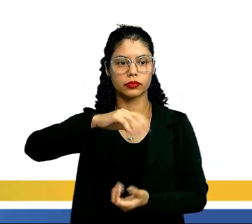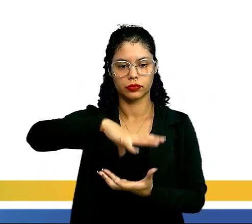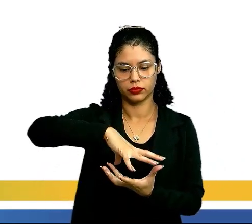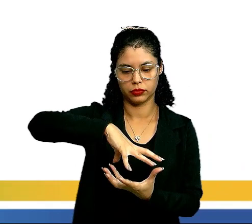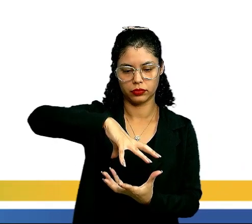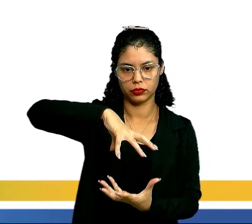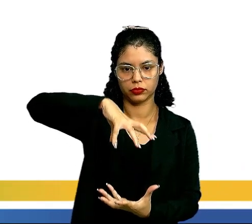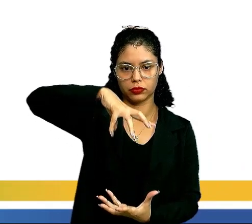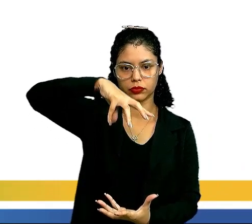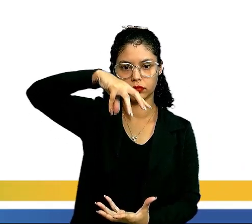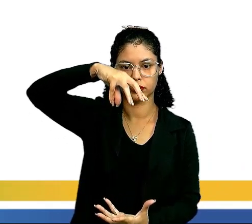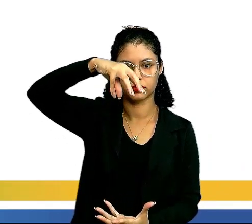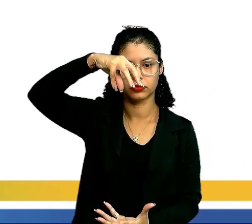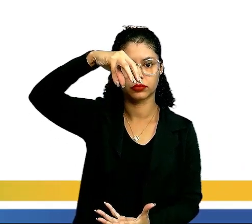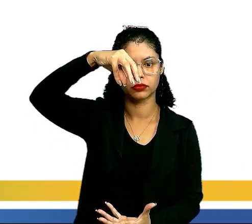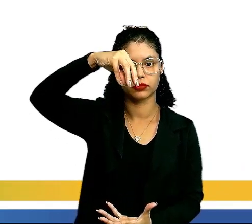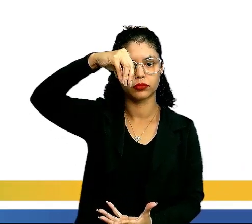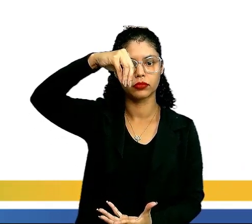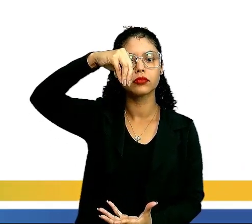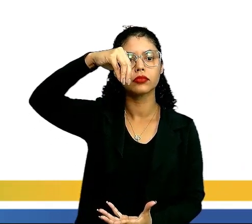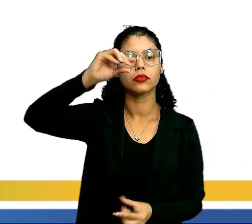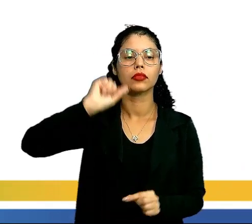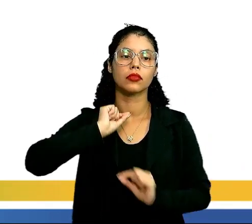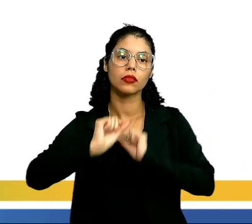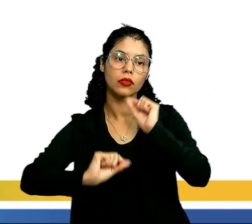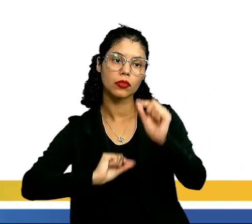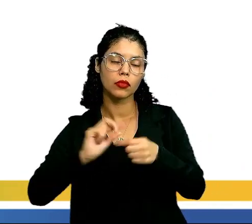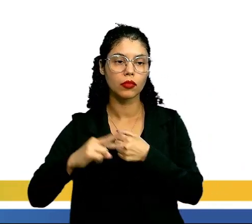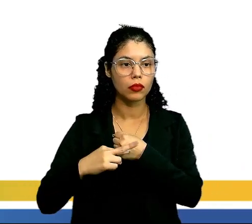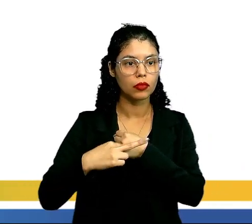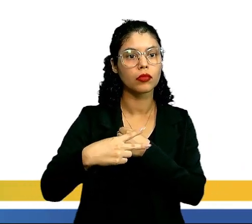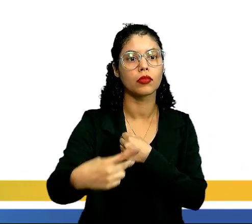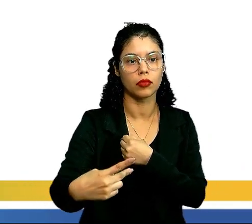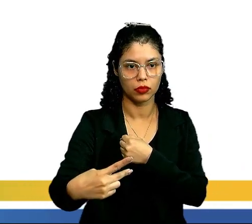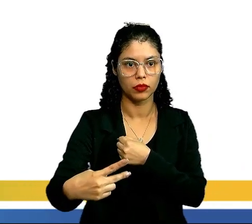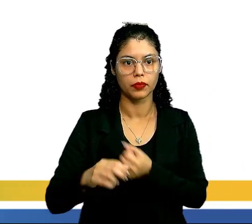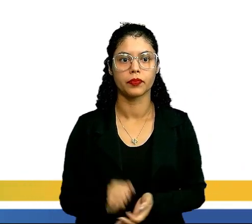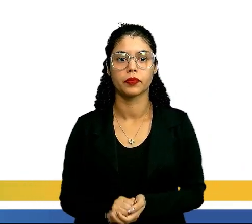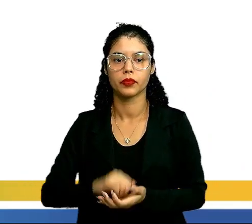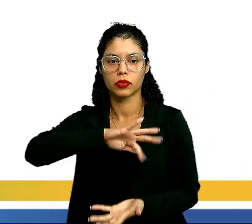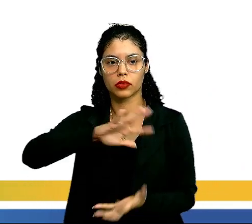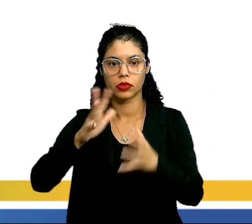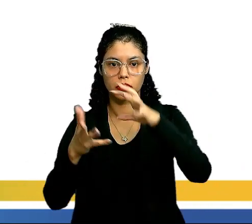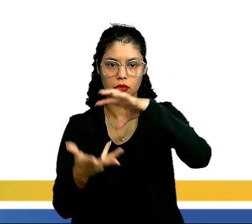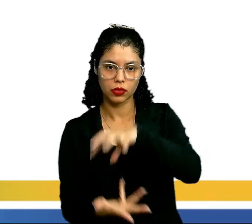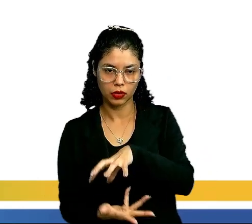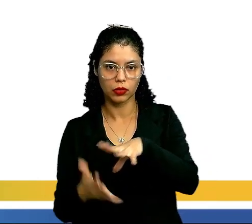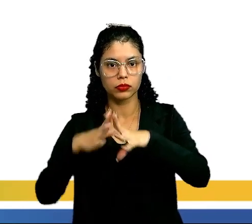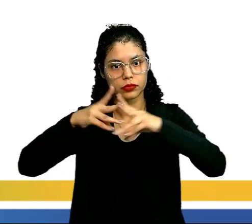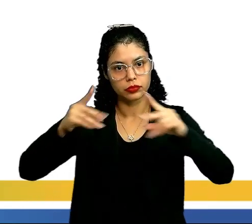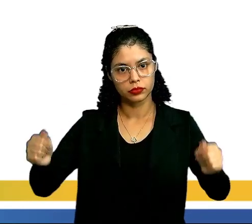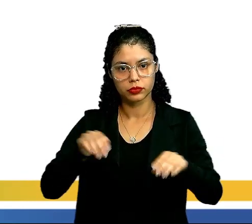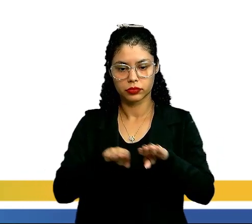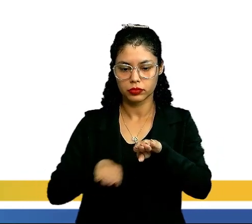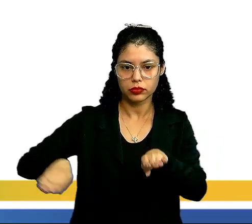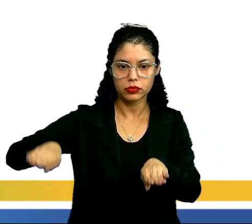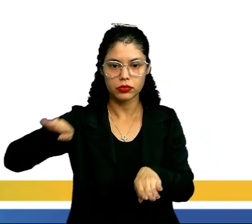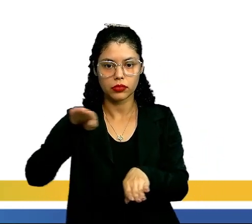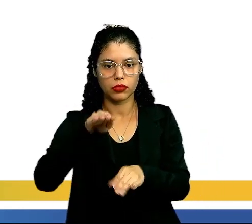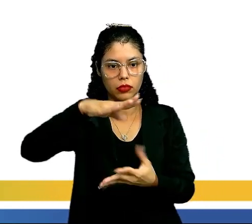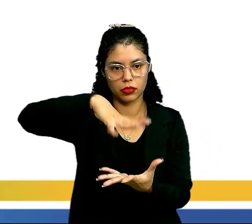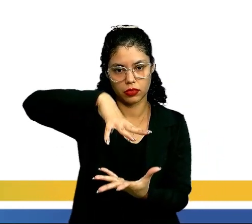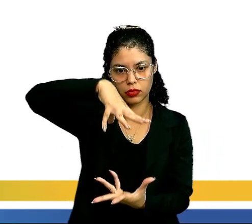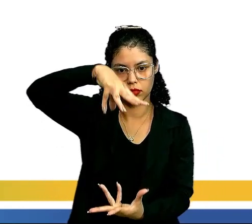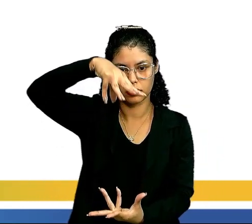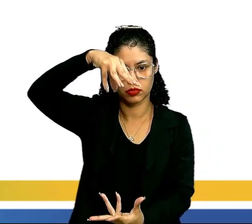cone. Essa projeção é a consequência da projeção do globo terrestre sobre um